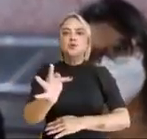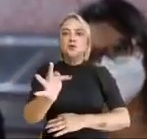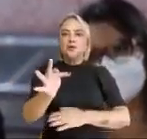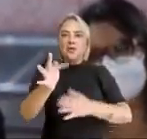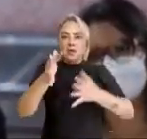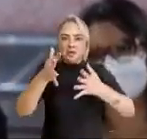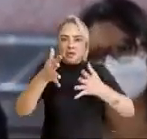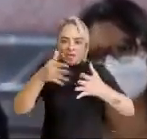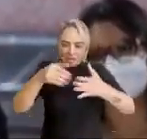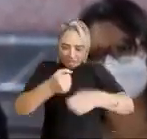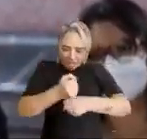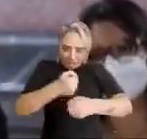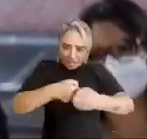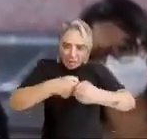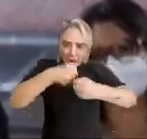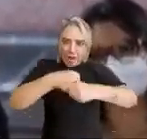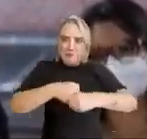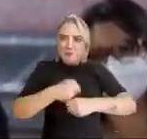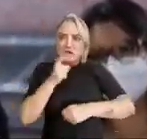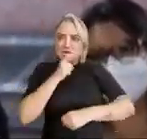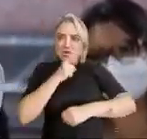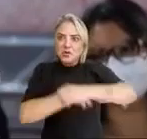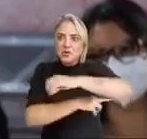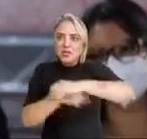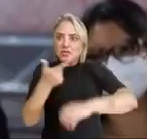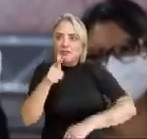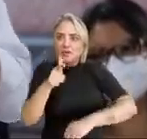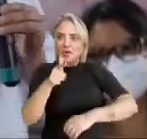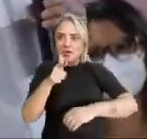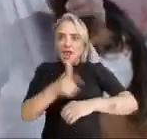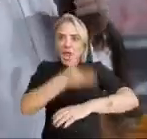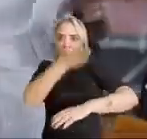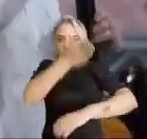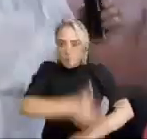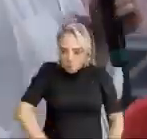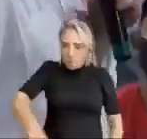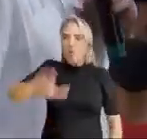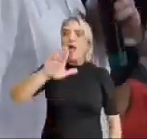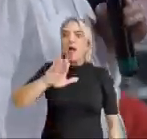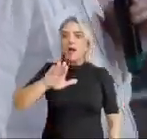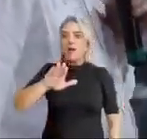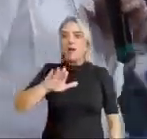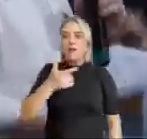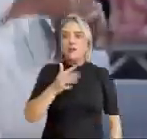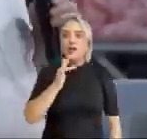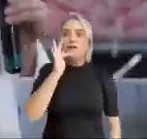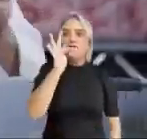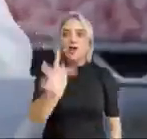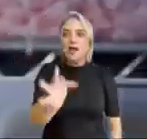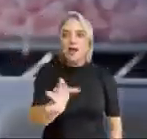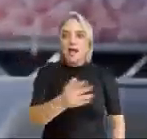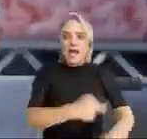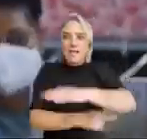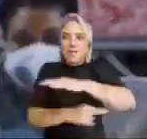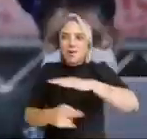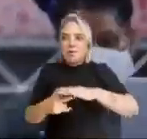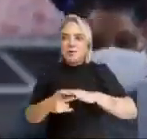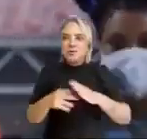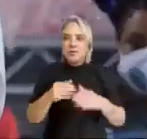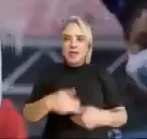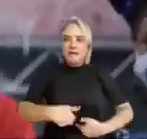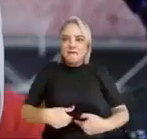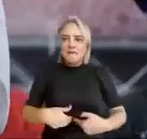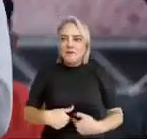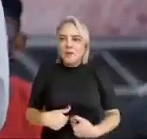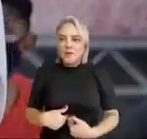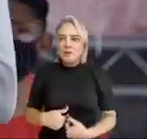tinha ponte e não tinha ponte. Sabe, cadê a ponte para o futuro? Virou a ponte da desgraça, a ponte da fome, a ponte